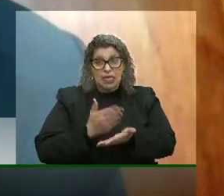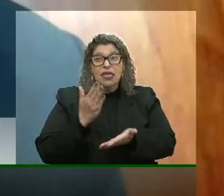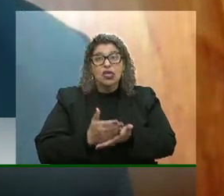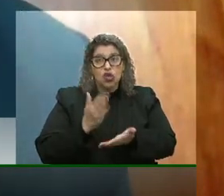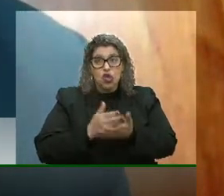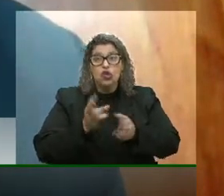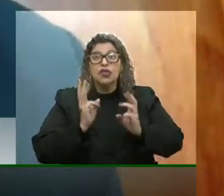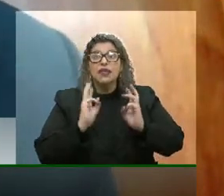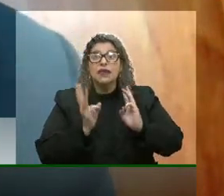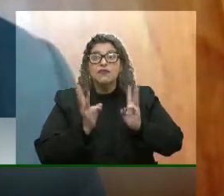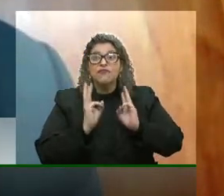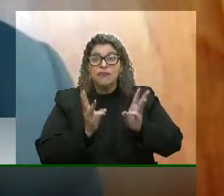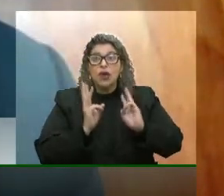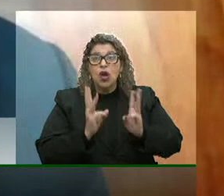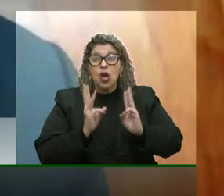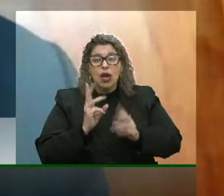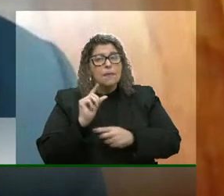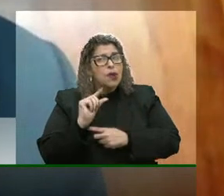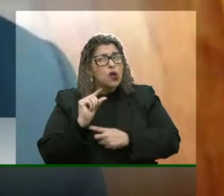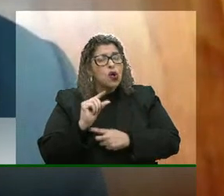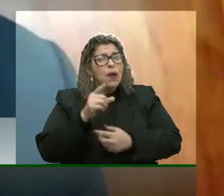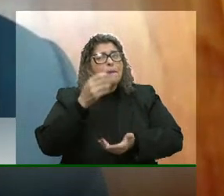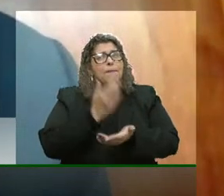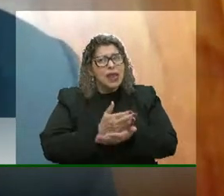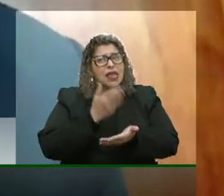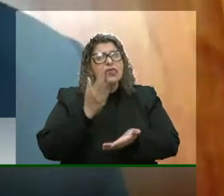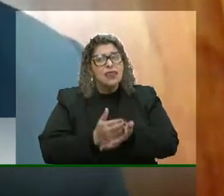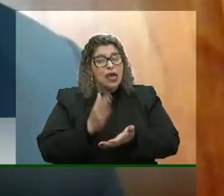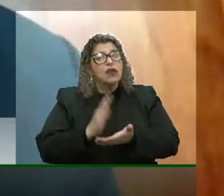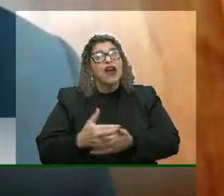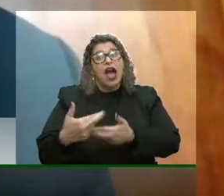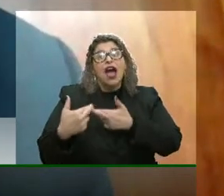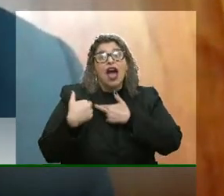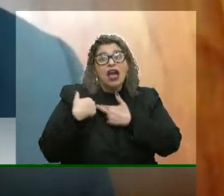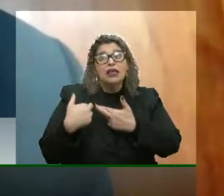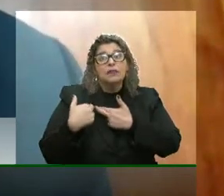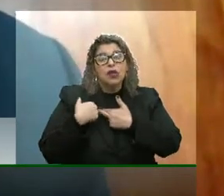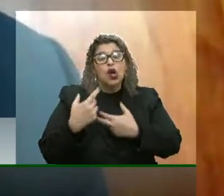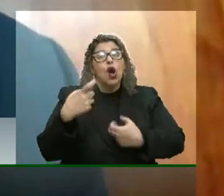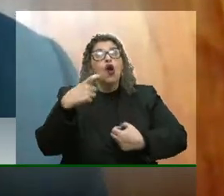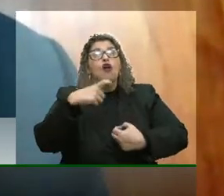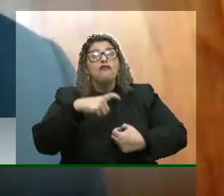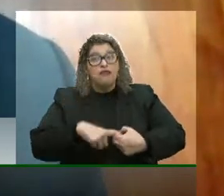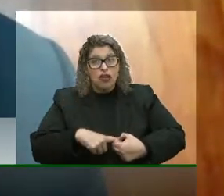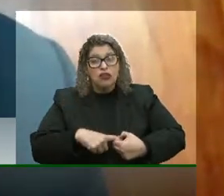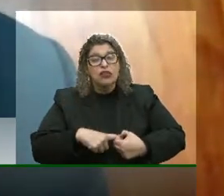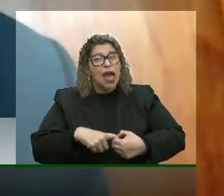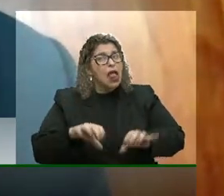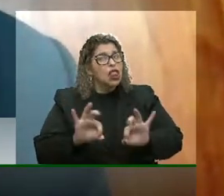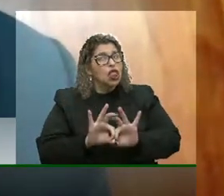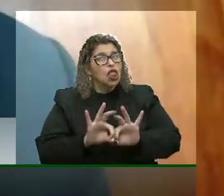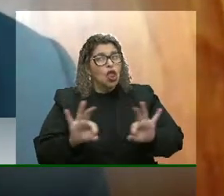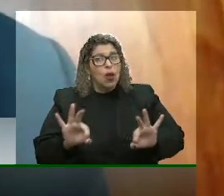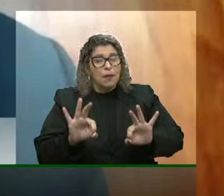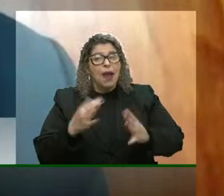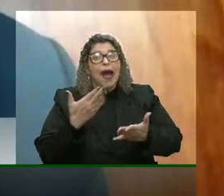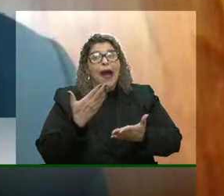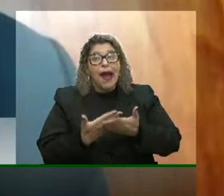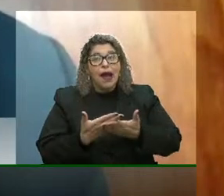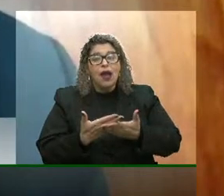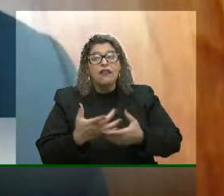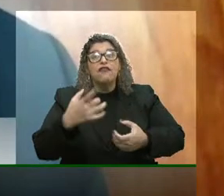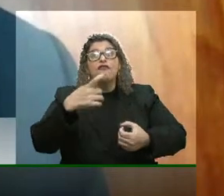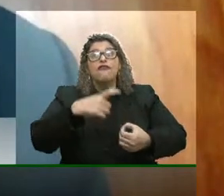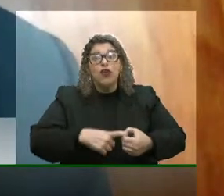lotações, das suas vans. E quando voltar o sistema de aula, eles vão devolver isso